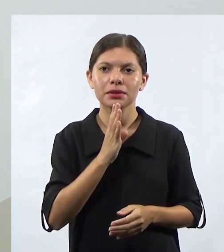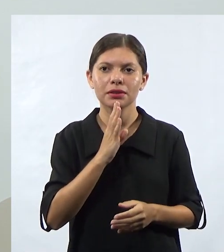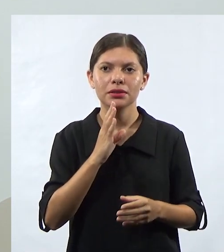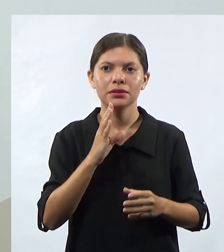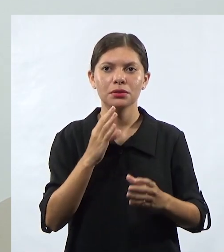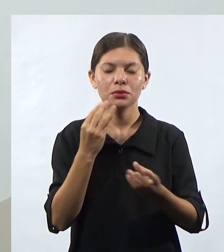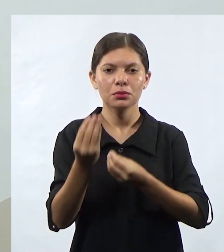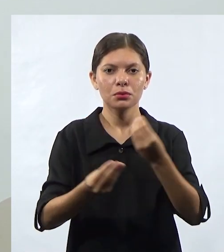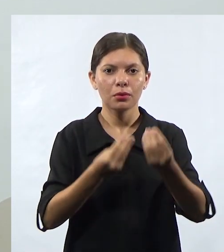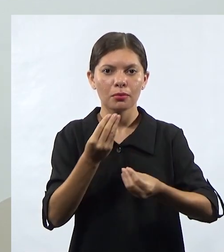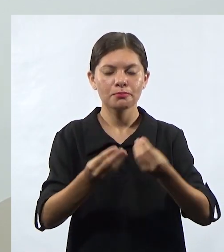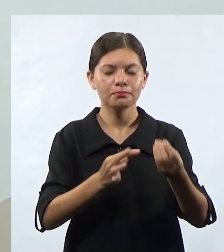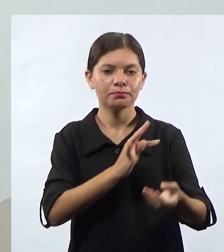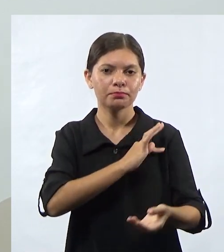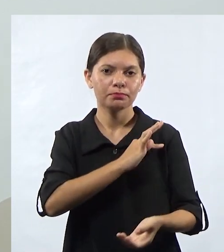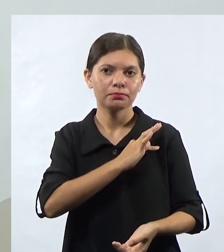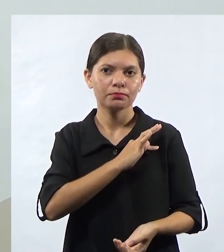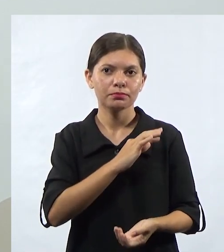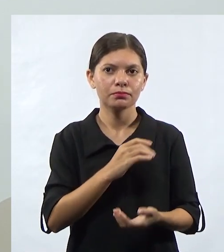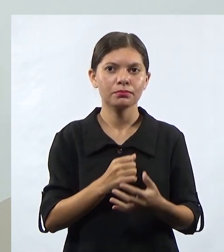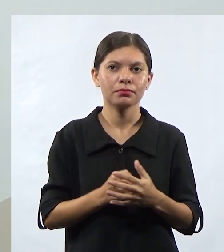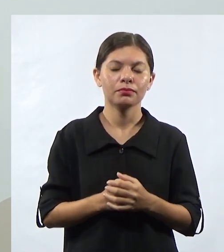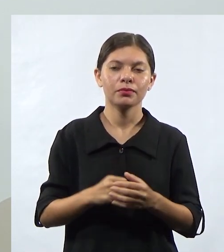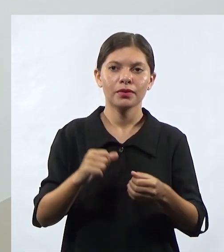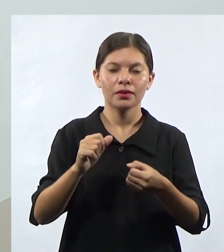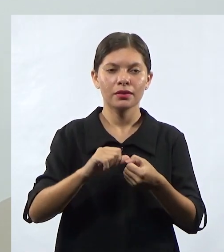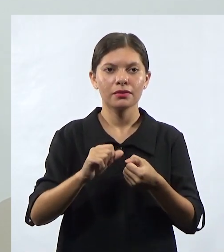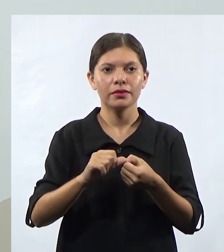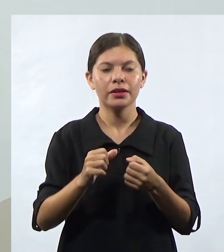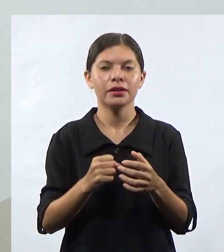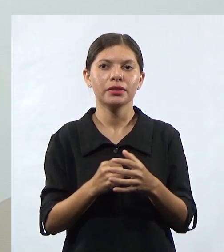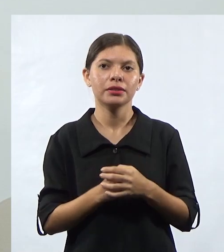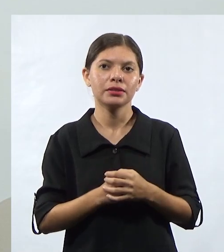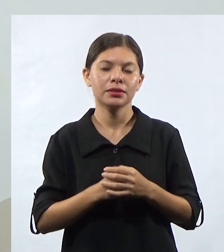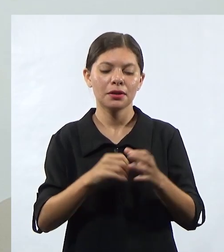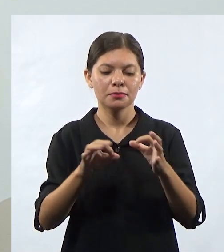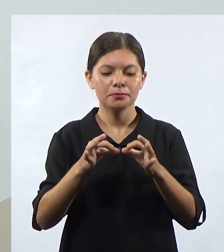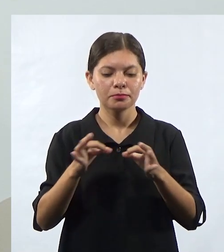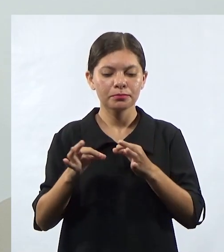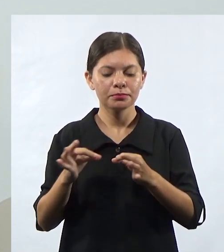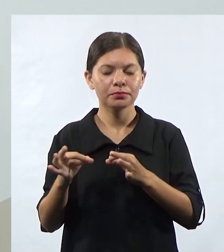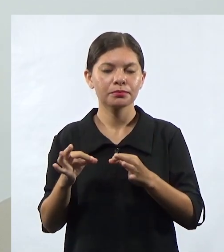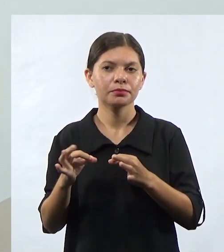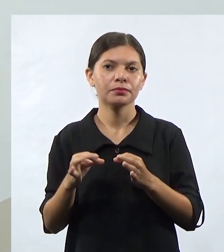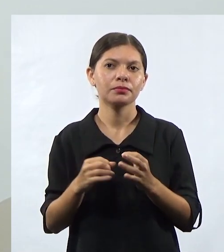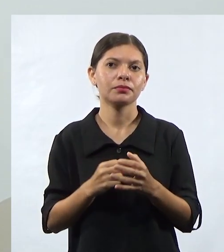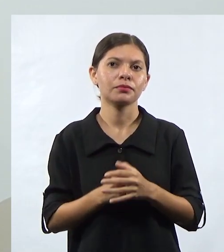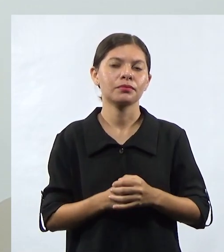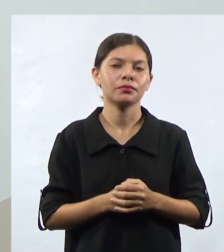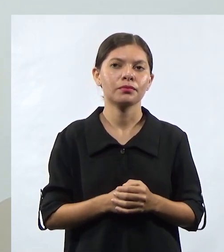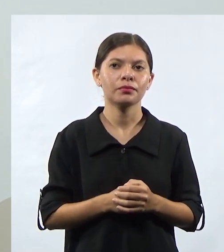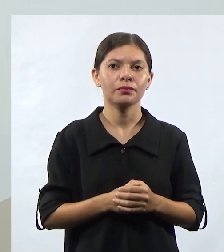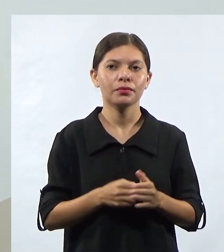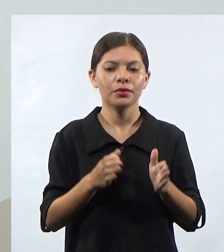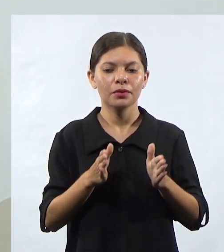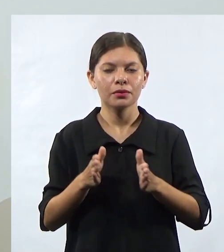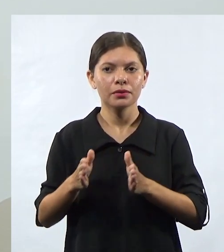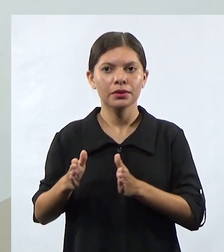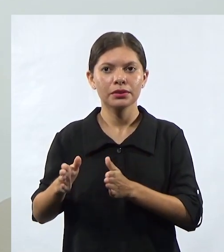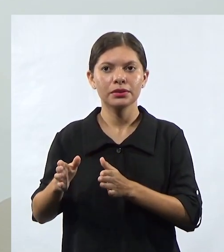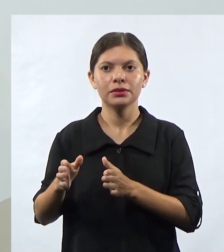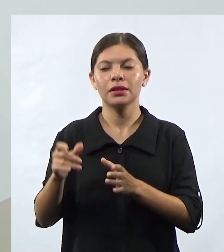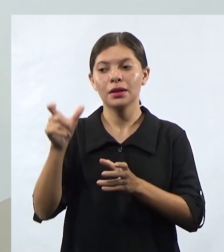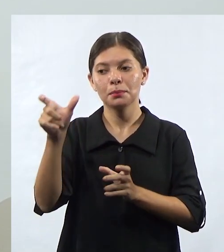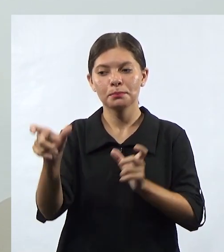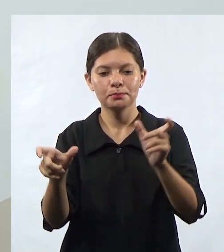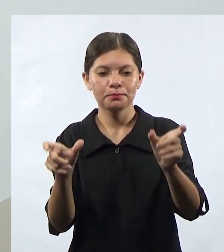técnica funciona, né, planejem com cautela, então um bom roteiro, bem definido os